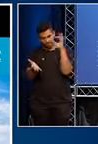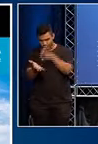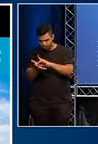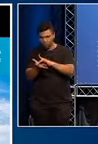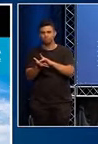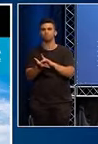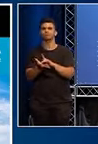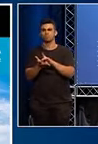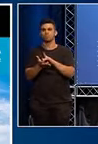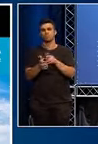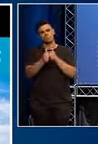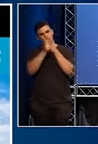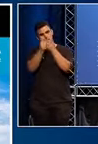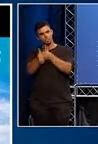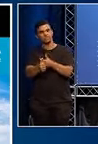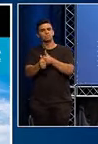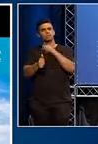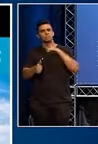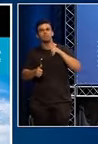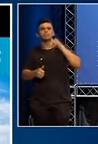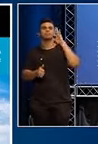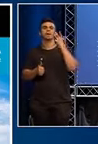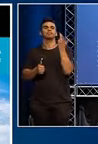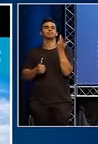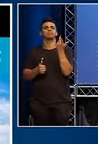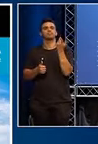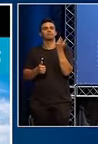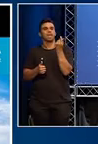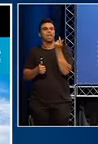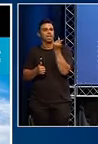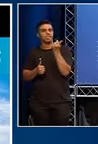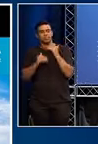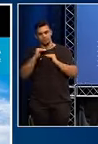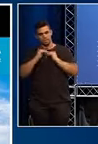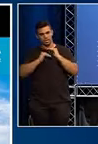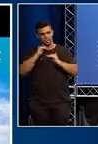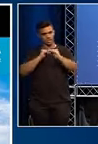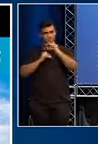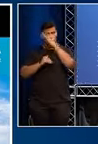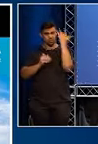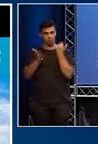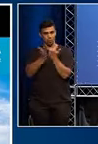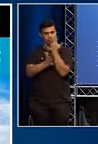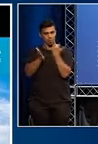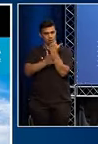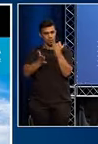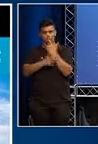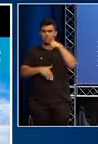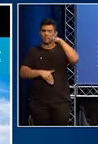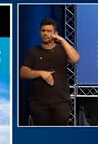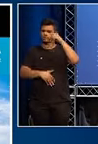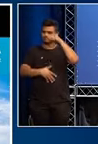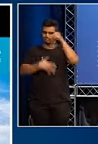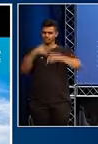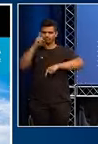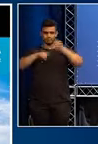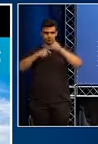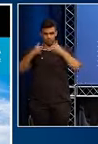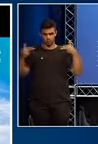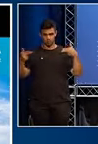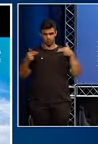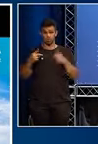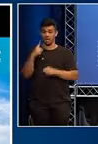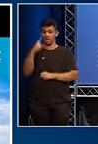O segmento agro é o que dá maior rentabilidade, porque as pessoas compram mais produtos. Então, eu já tinha falado isso há um